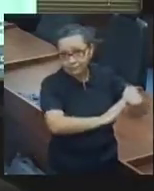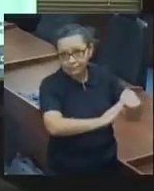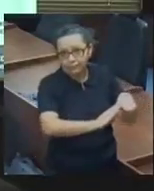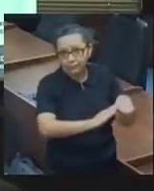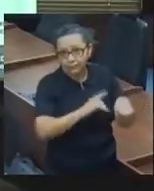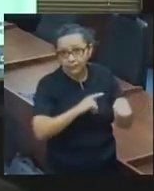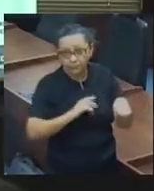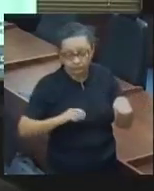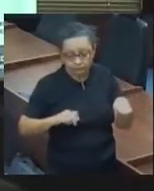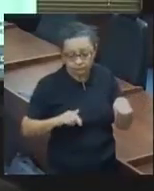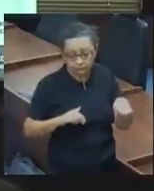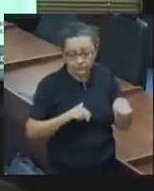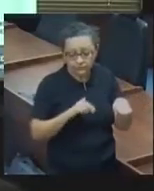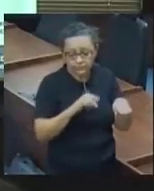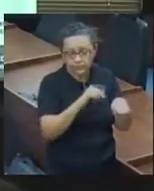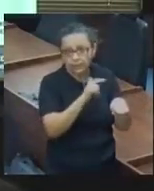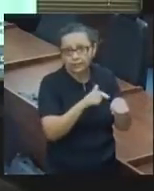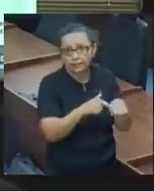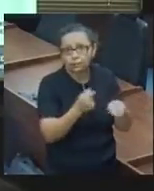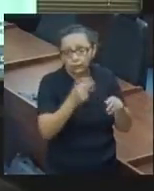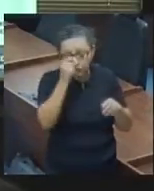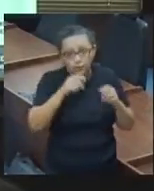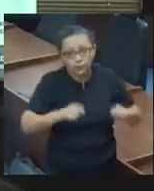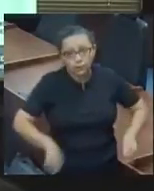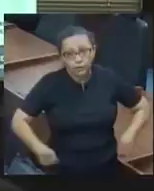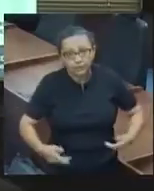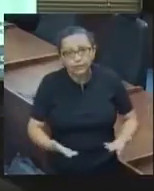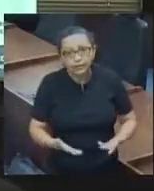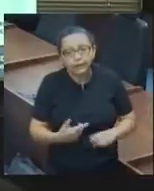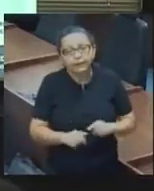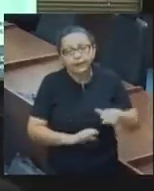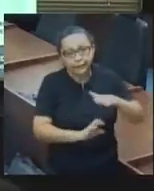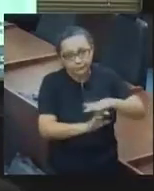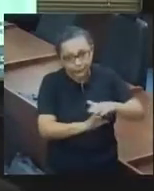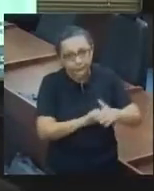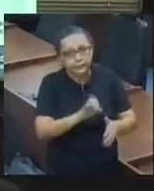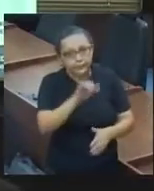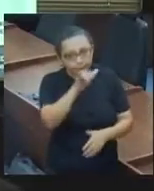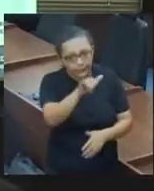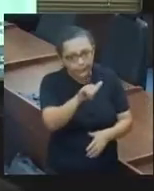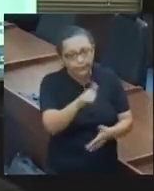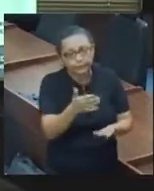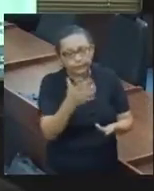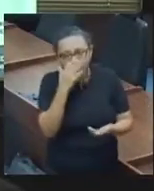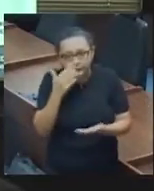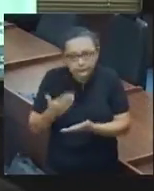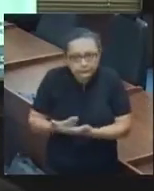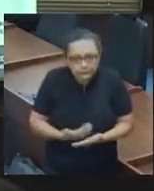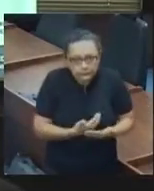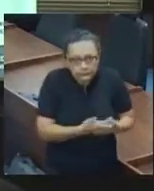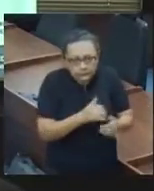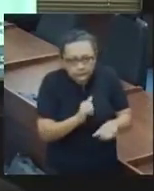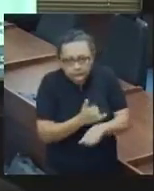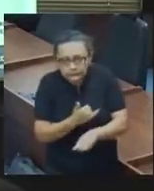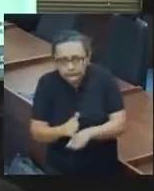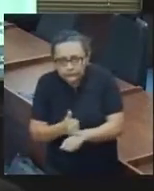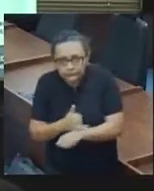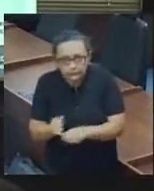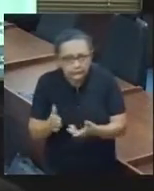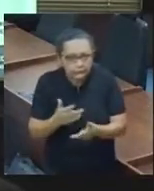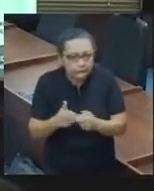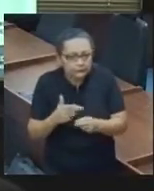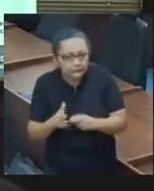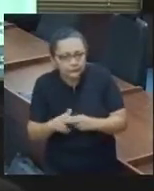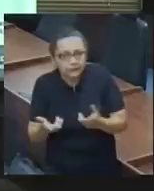embarcar tem que utilizar e aí a companhia quebra o galho né isso a e